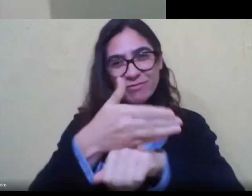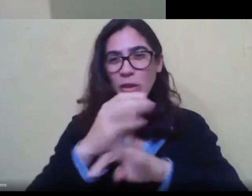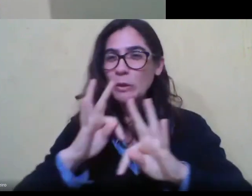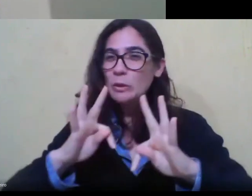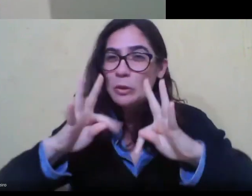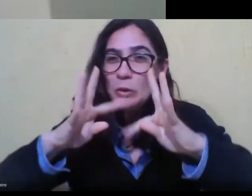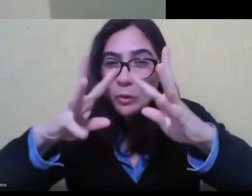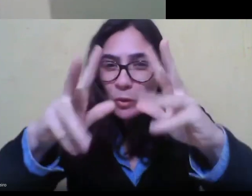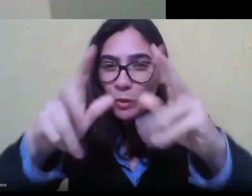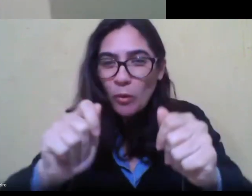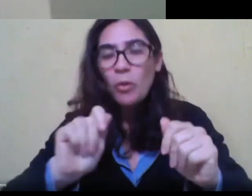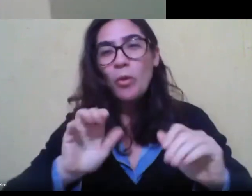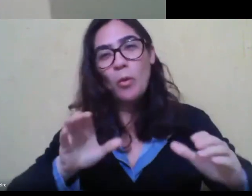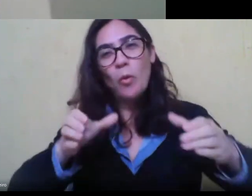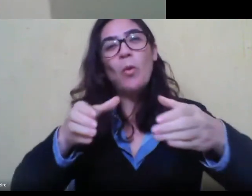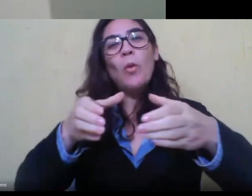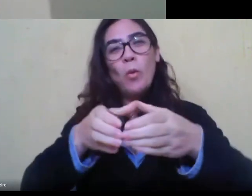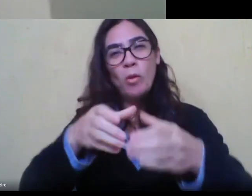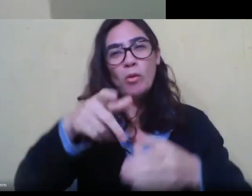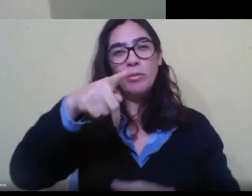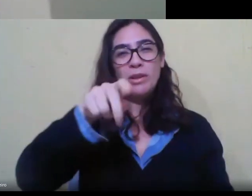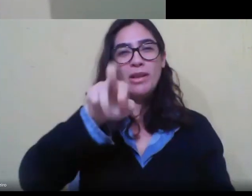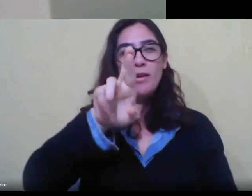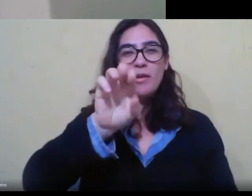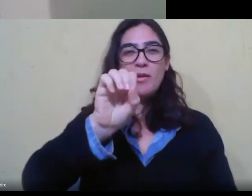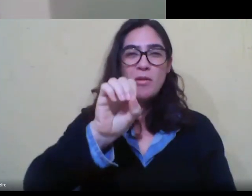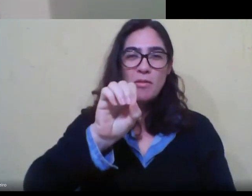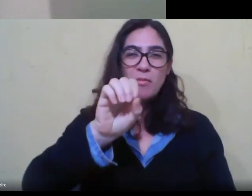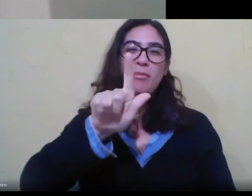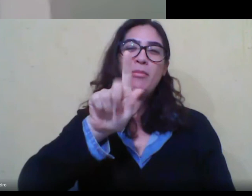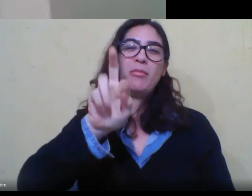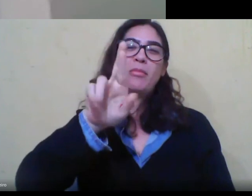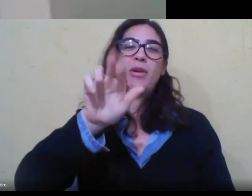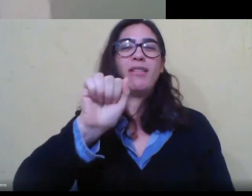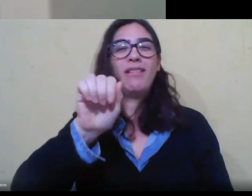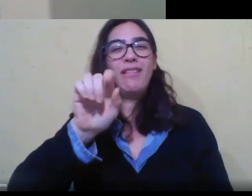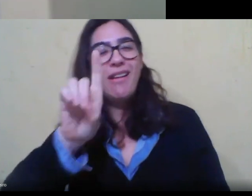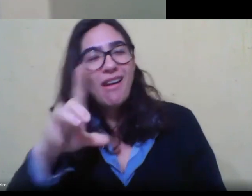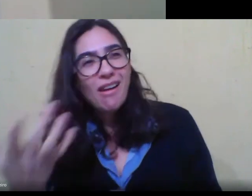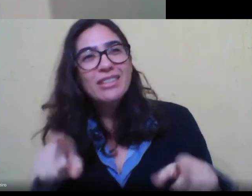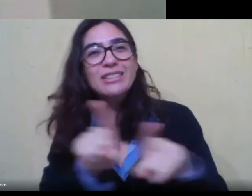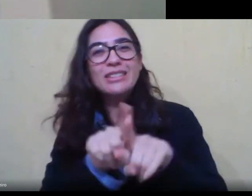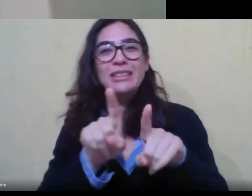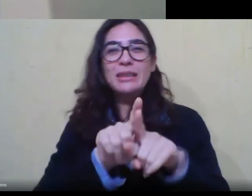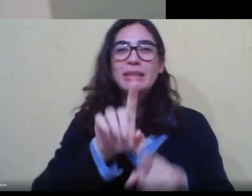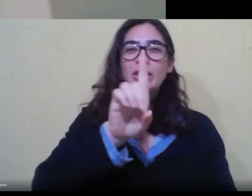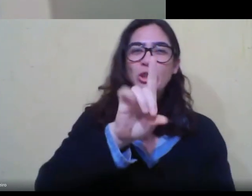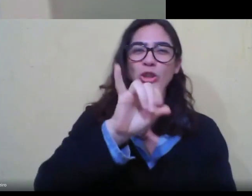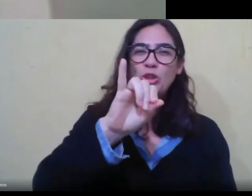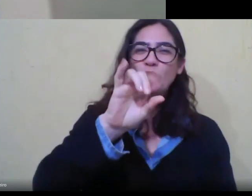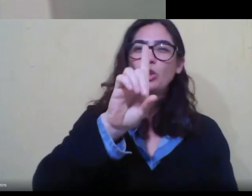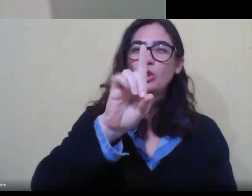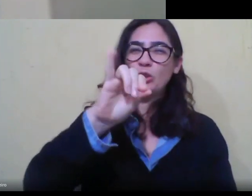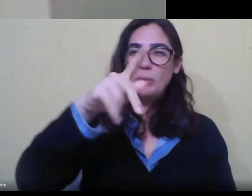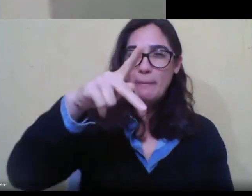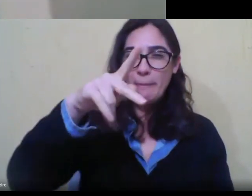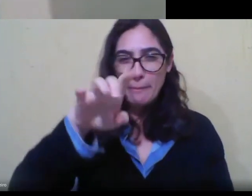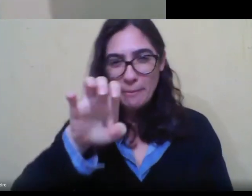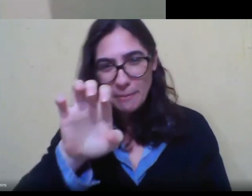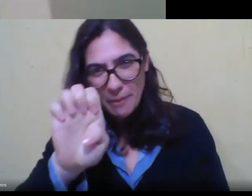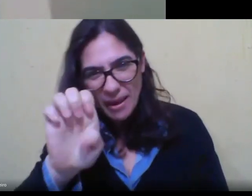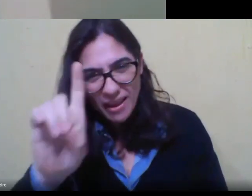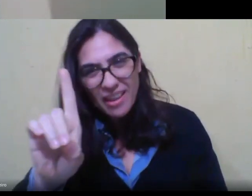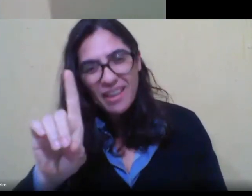sala de assessoria pedagógica que a Esther falou, que está à disposição de vocês, também estamos lá na Didiped, continuamos